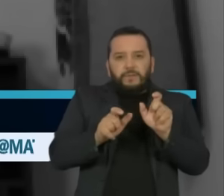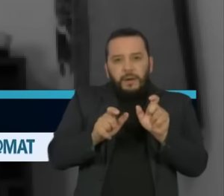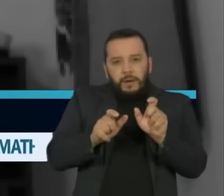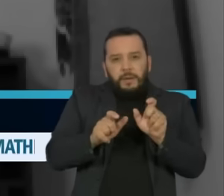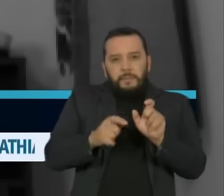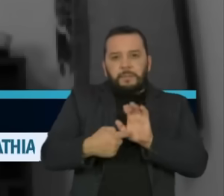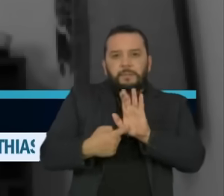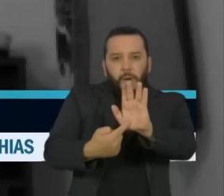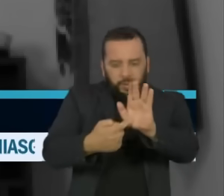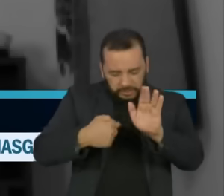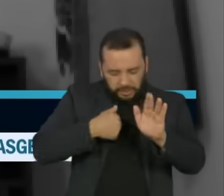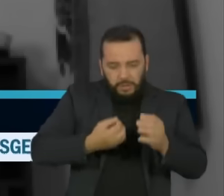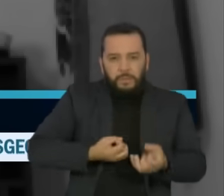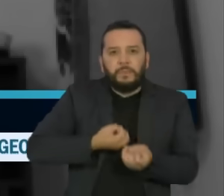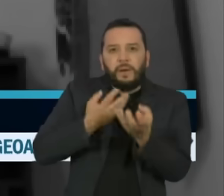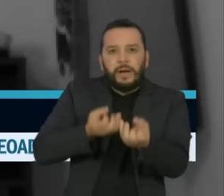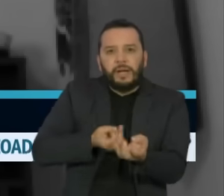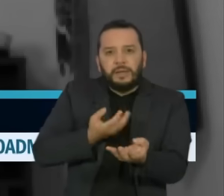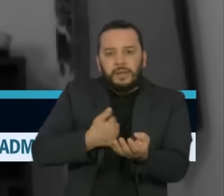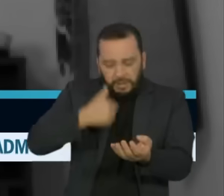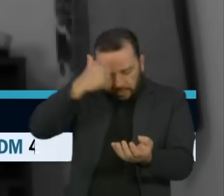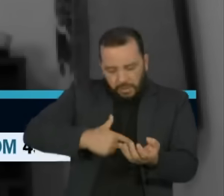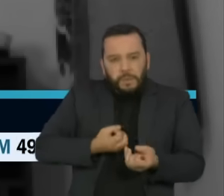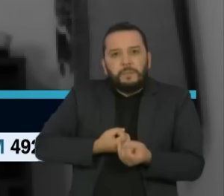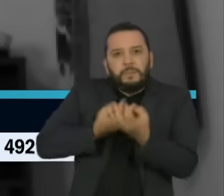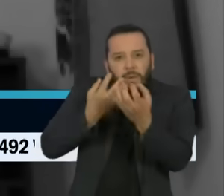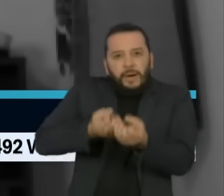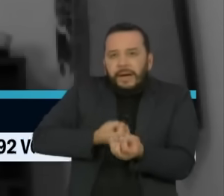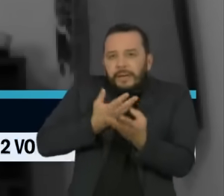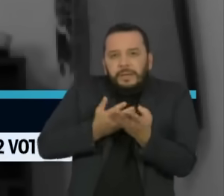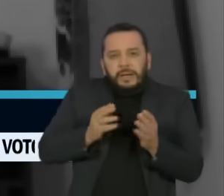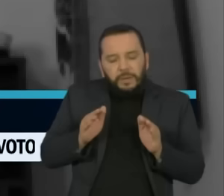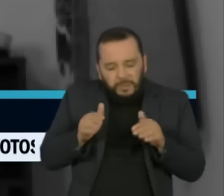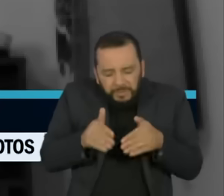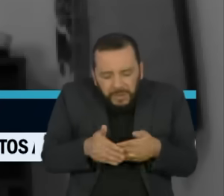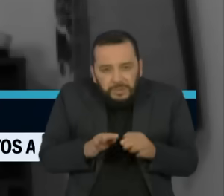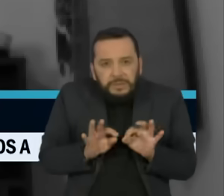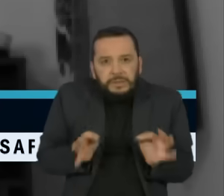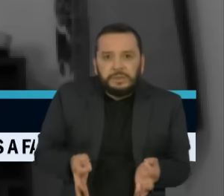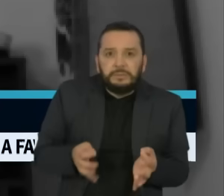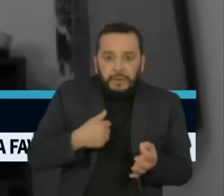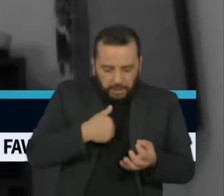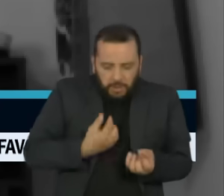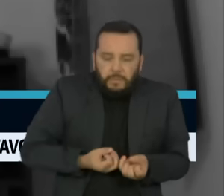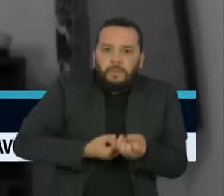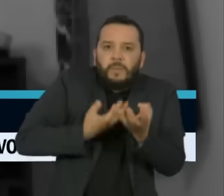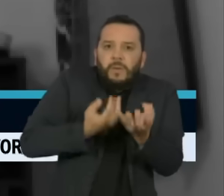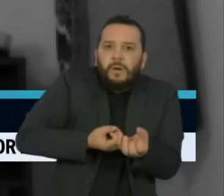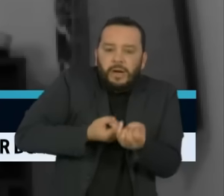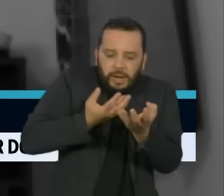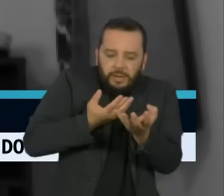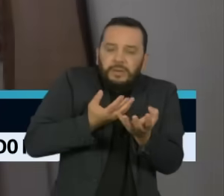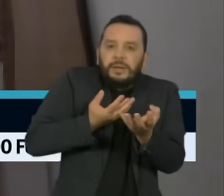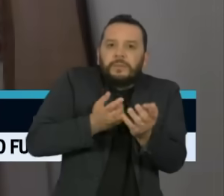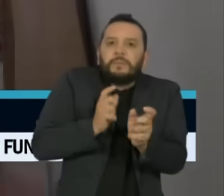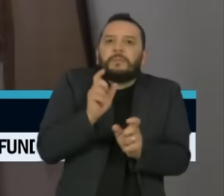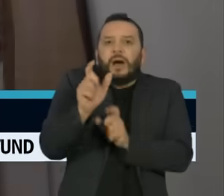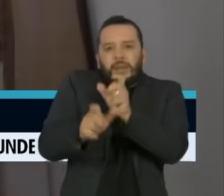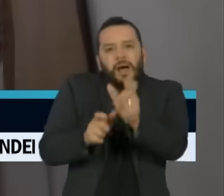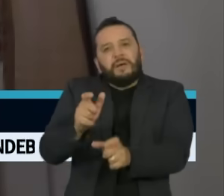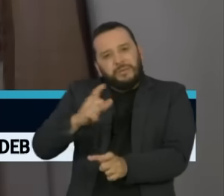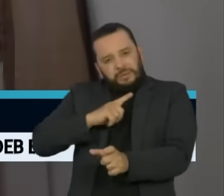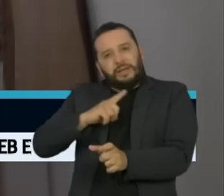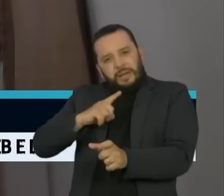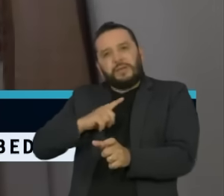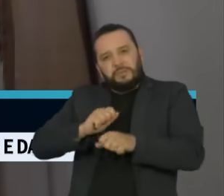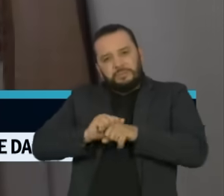poeta. E sendo poeta, ainda miúda que sou, escrevo porque a palavra é o que me resta. Voz a gente já